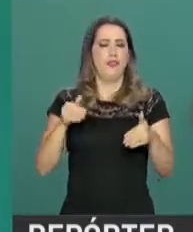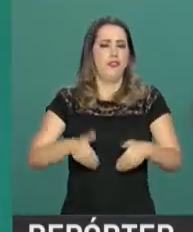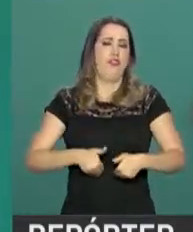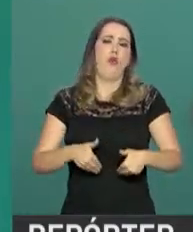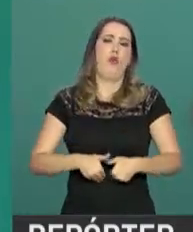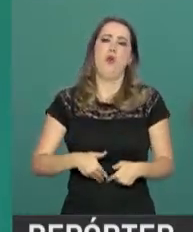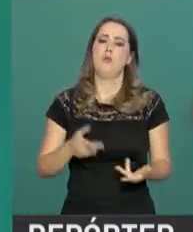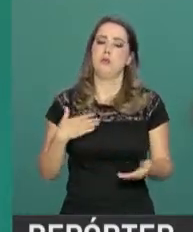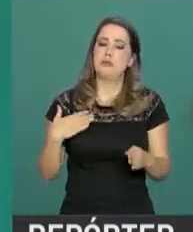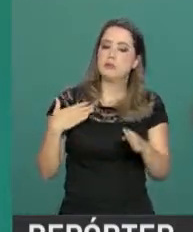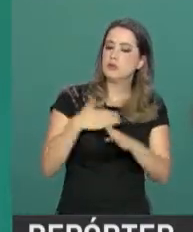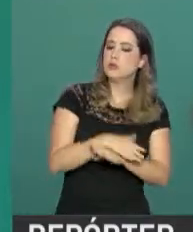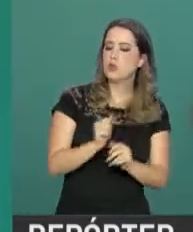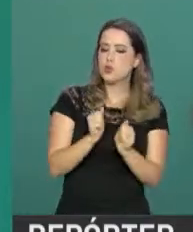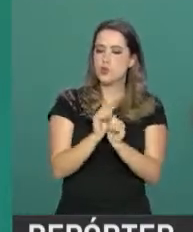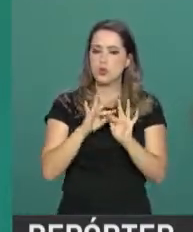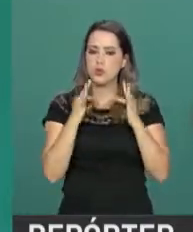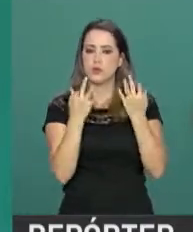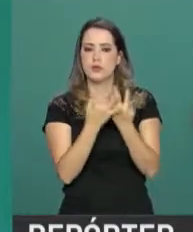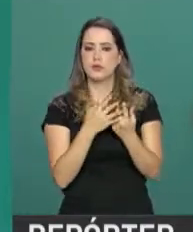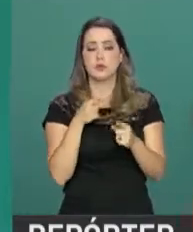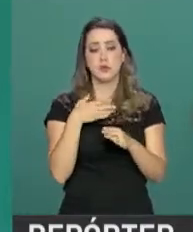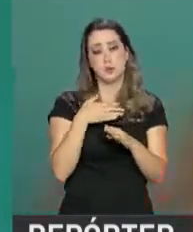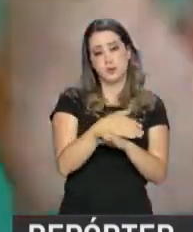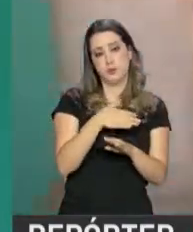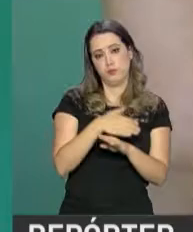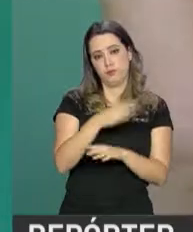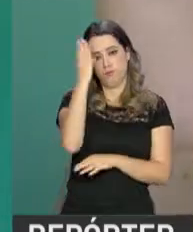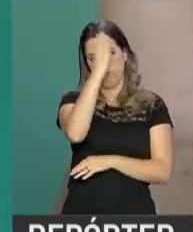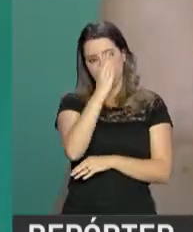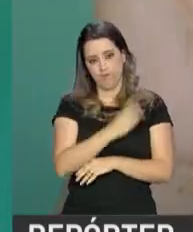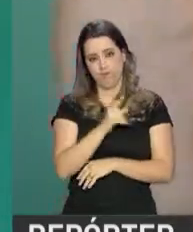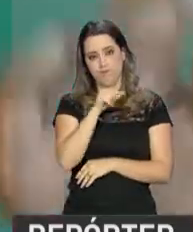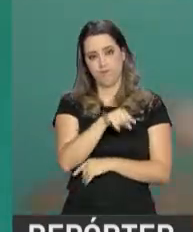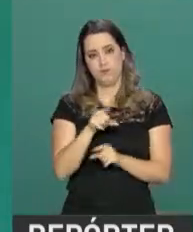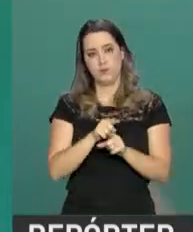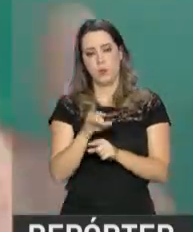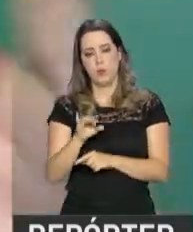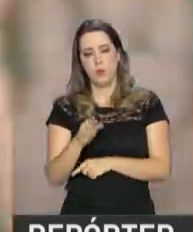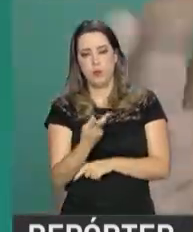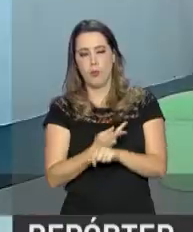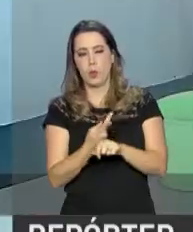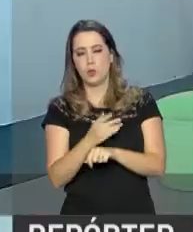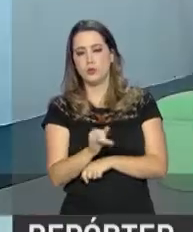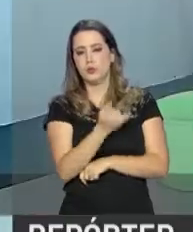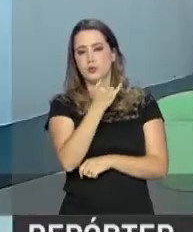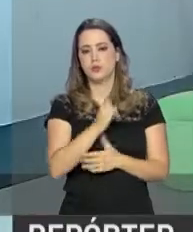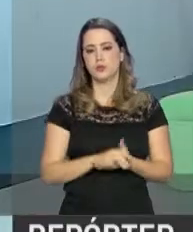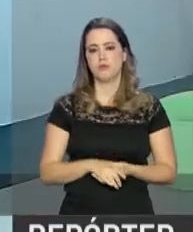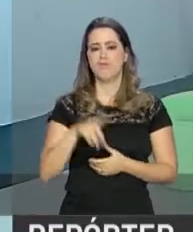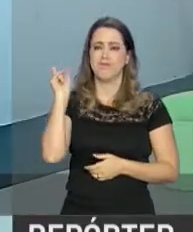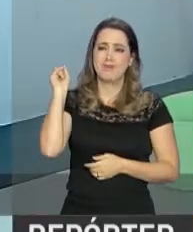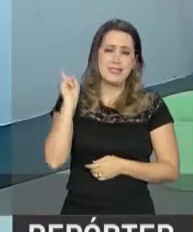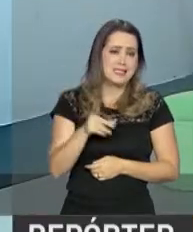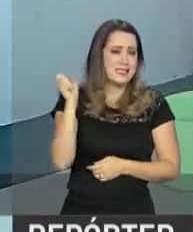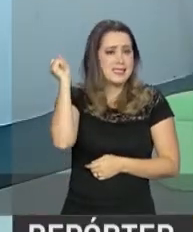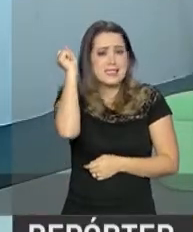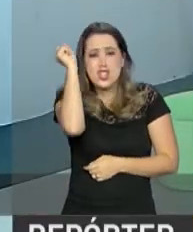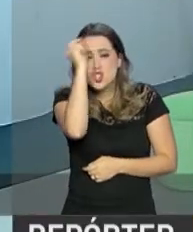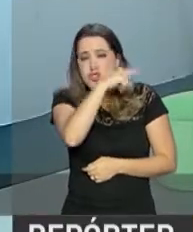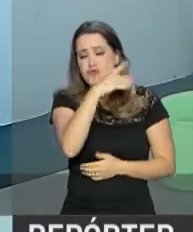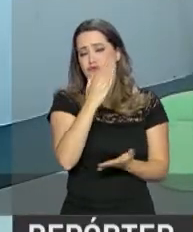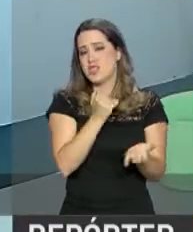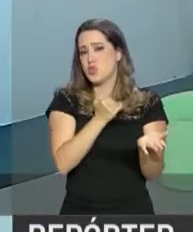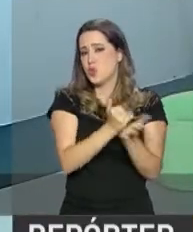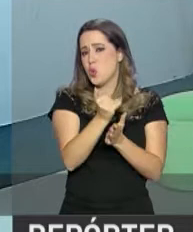decidiu cruzar, junto com os filhos, a fronteira em busca de oportunidades. É duro, todo princípio,